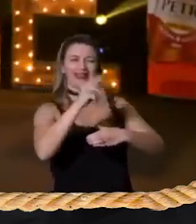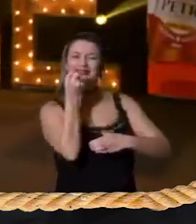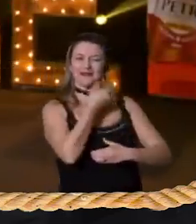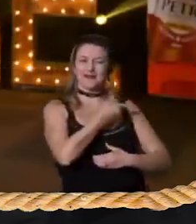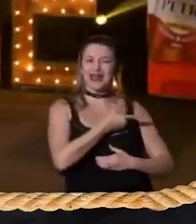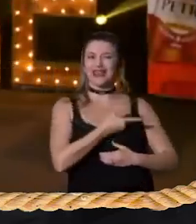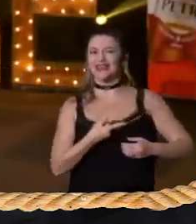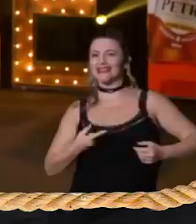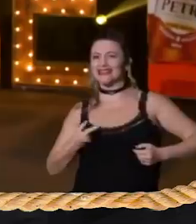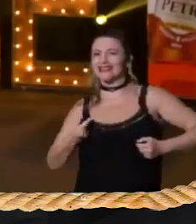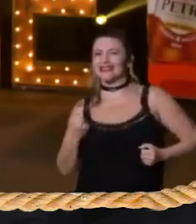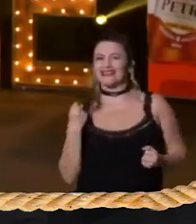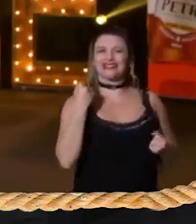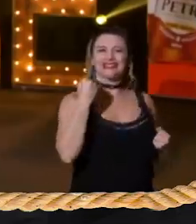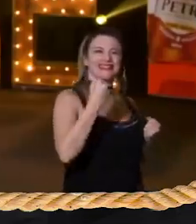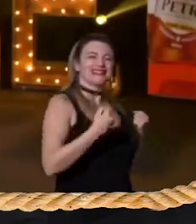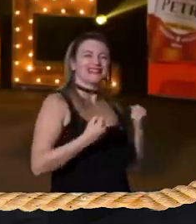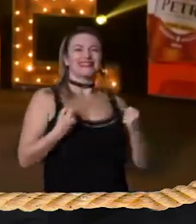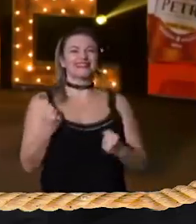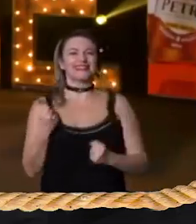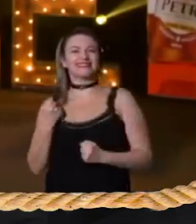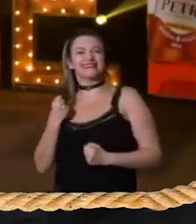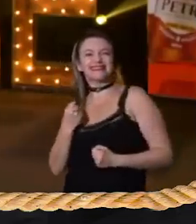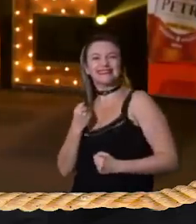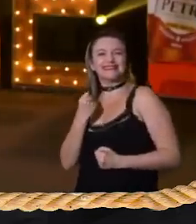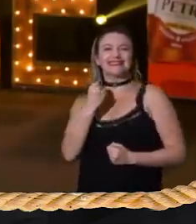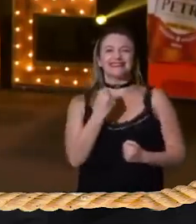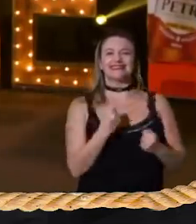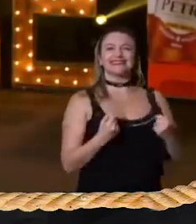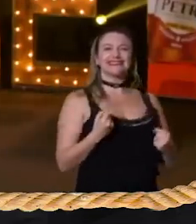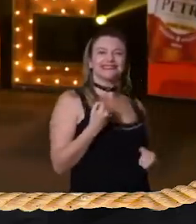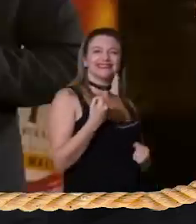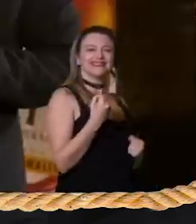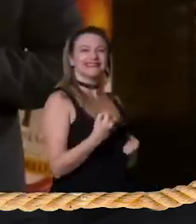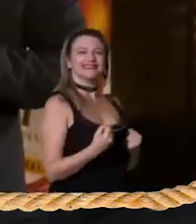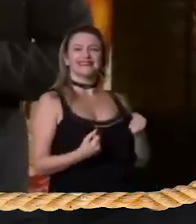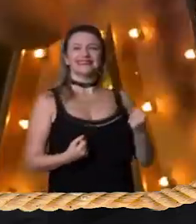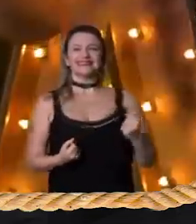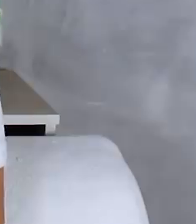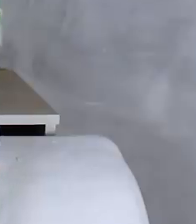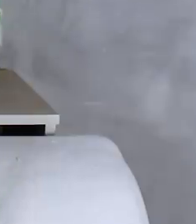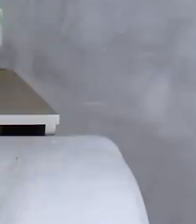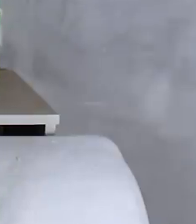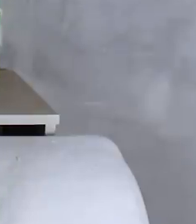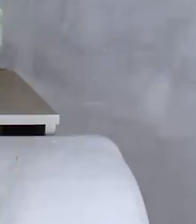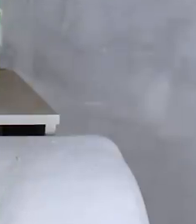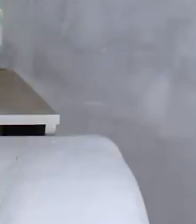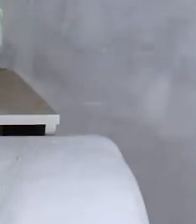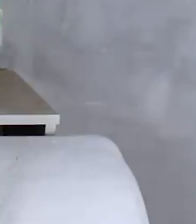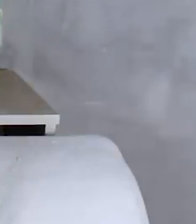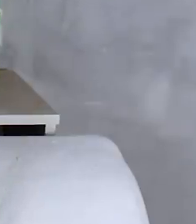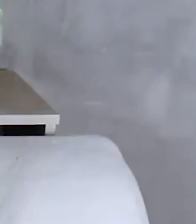Eu queria que Deus desse do meu pau a força que o porco tem no pozinho. Segura, menino. Inclusive, esse trecho aí